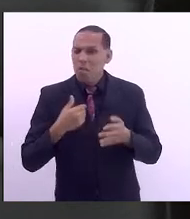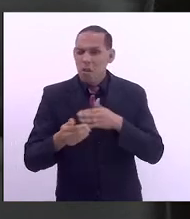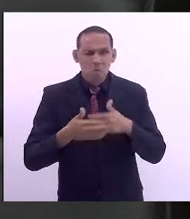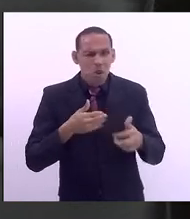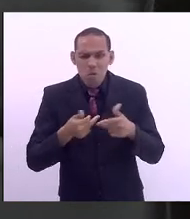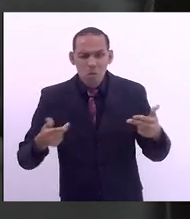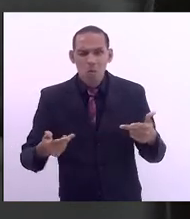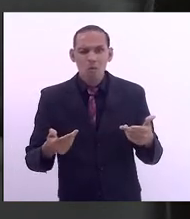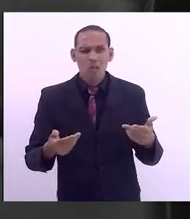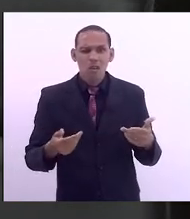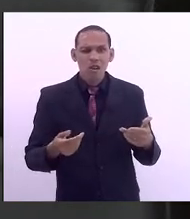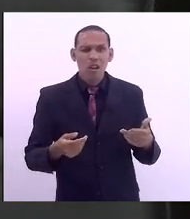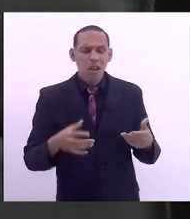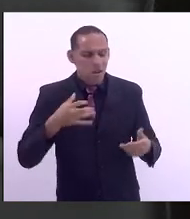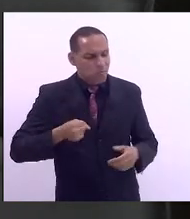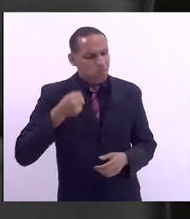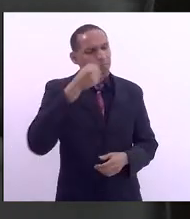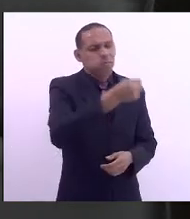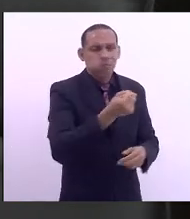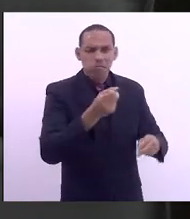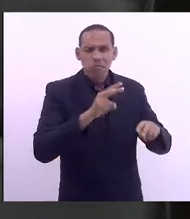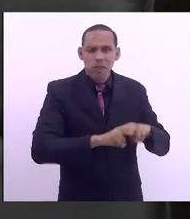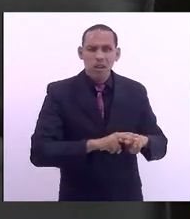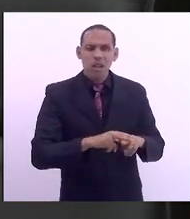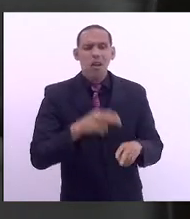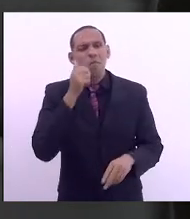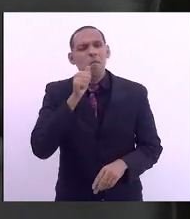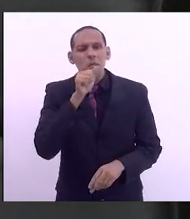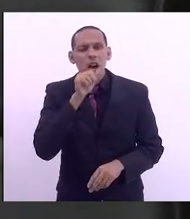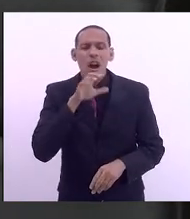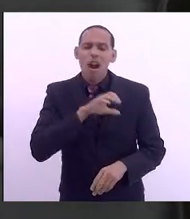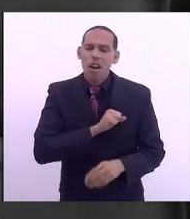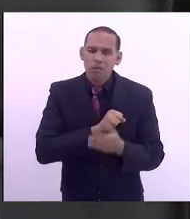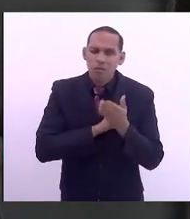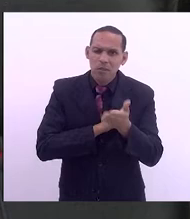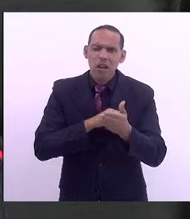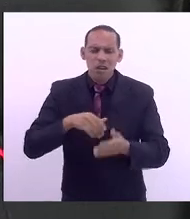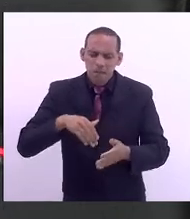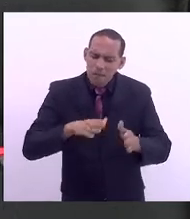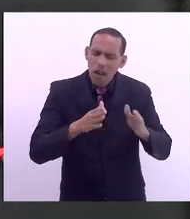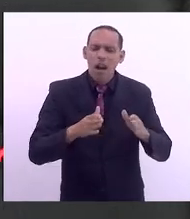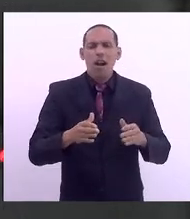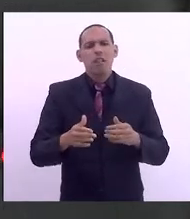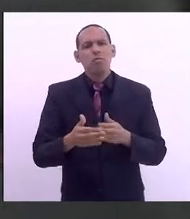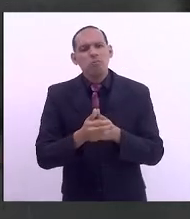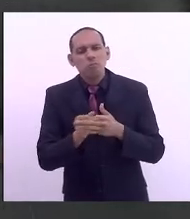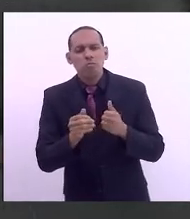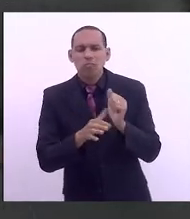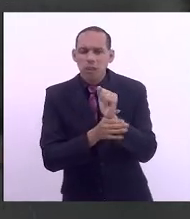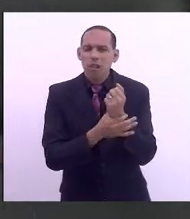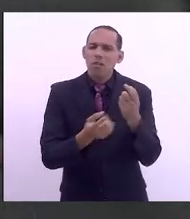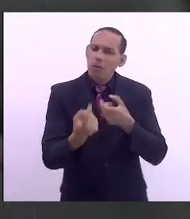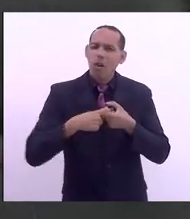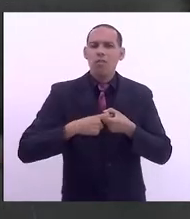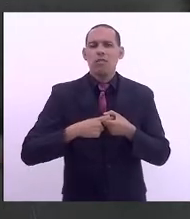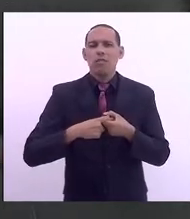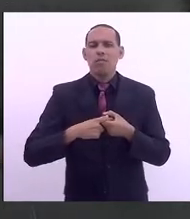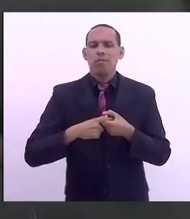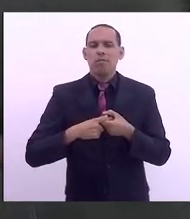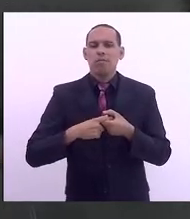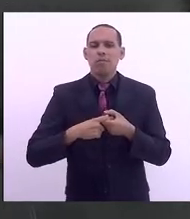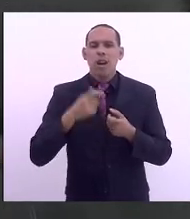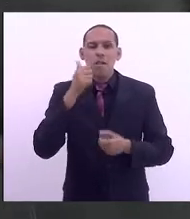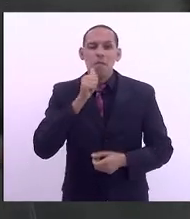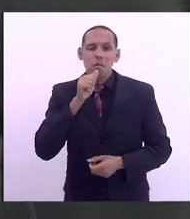meu filho, ele pode te levar preso. Mamãe te ama, vai lá em segurança, vai e volta para mim. É isso que